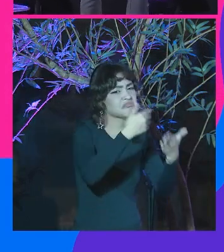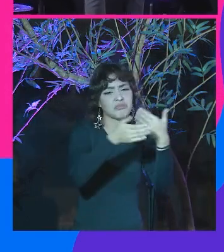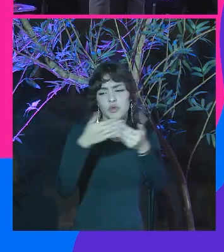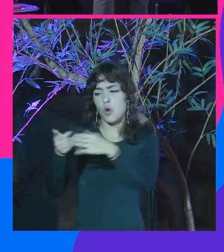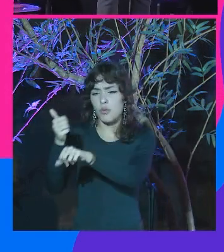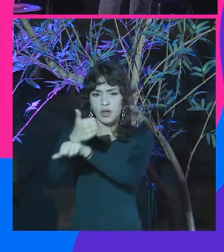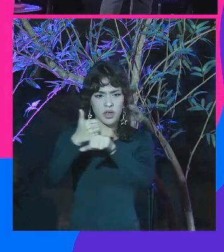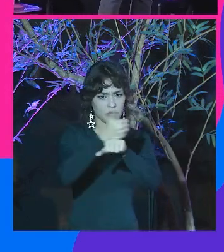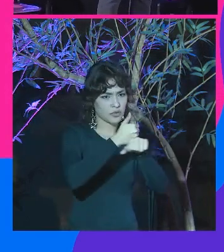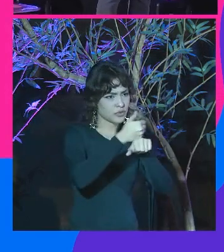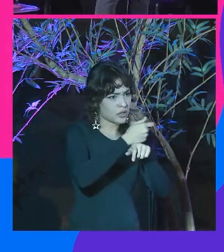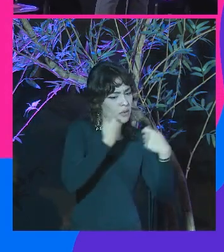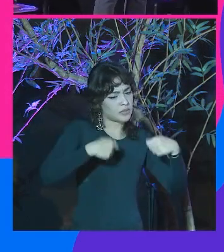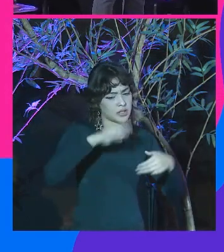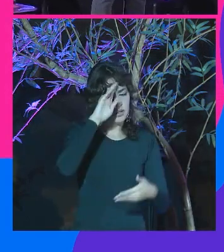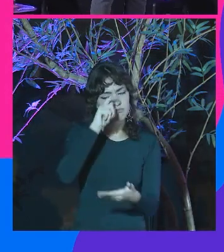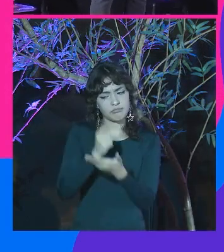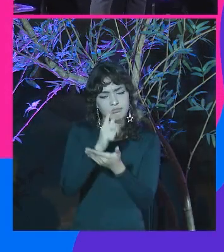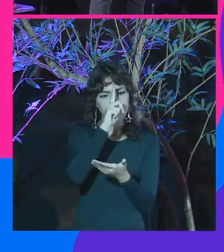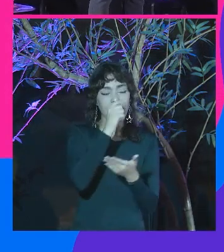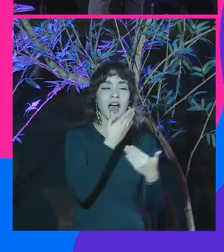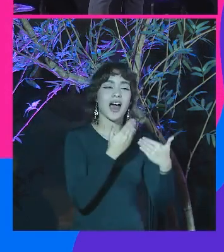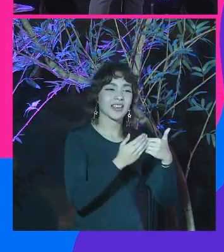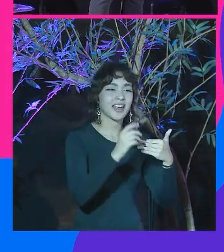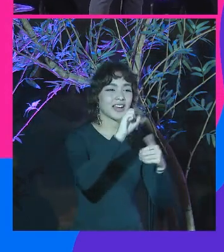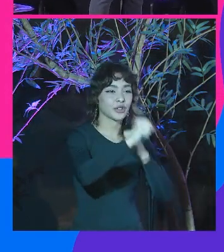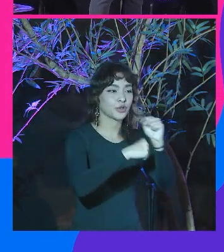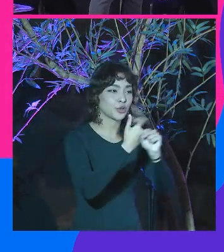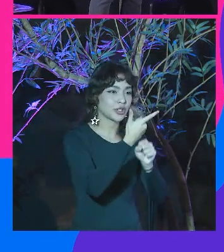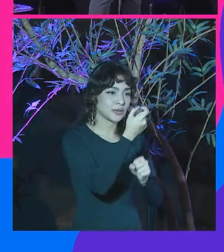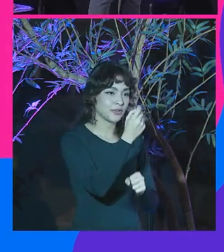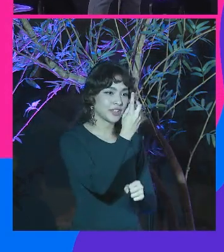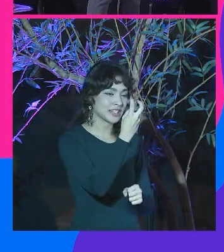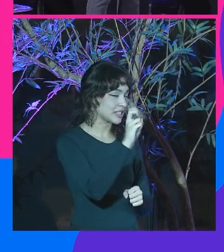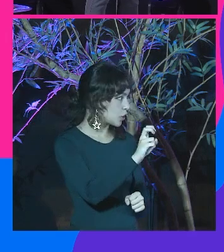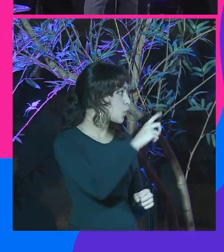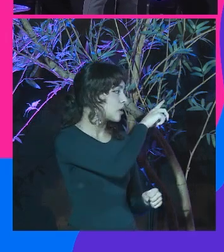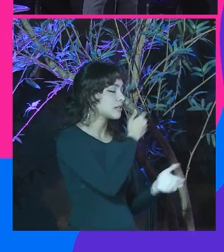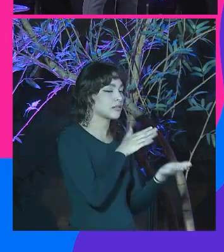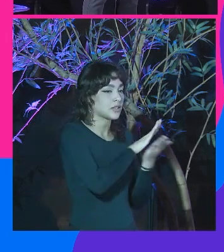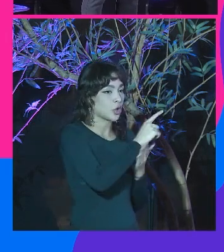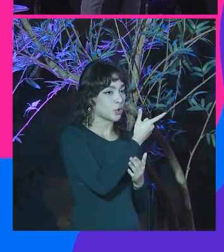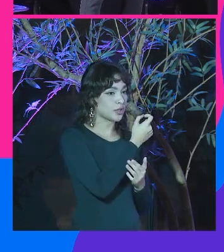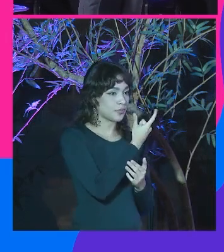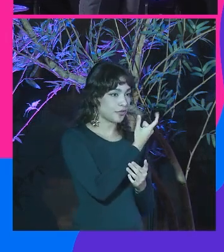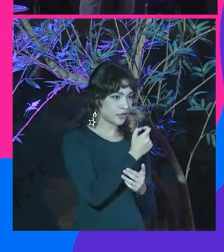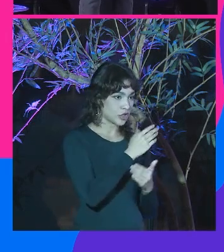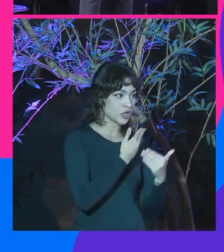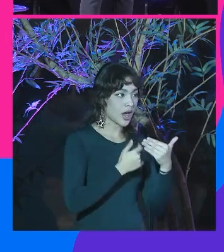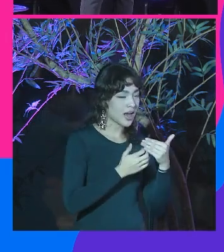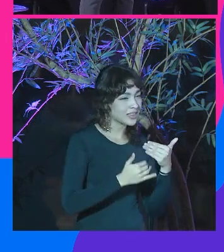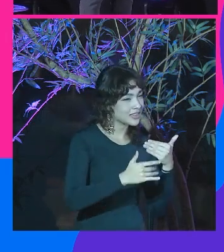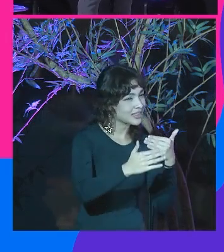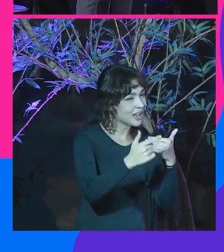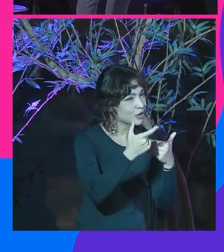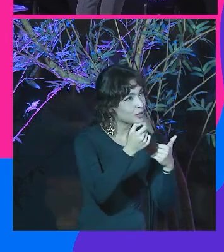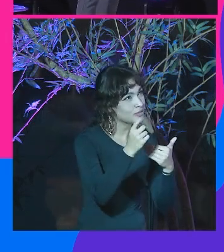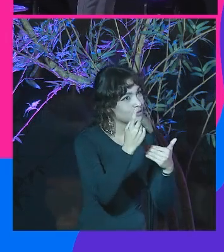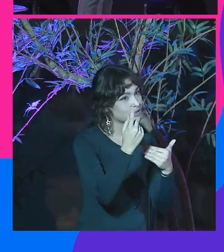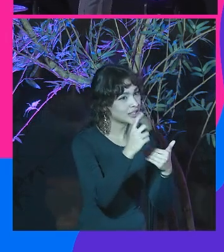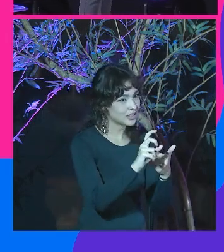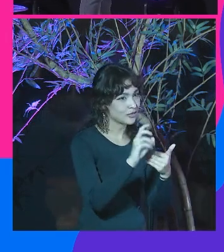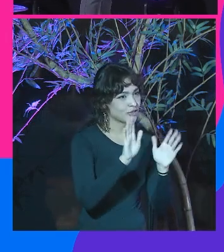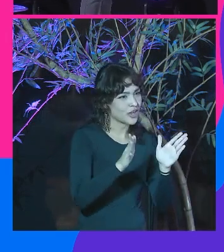nesse século, até 2025. Eles lançaram isso em 2020, até 2025 eles disseram que nós estamos no final de 2024,